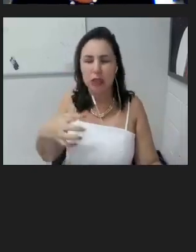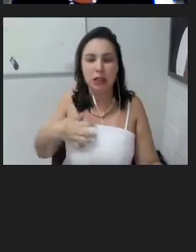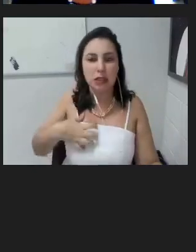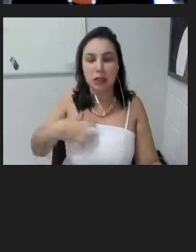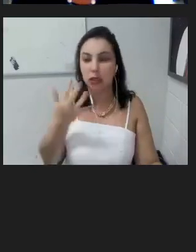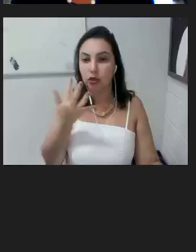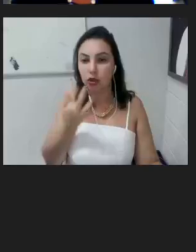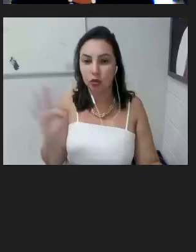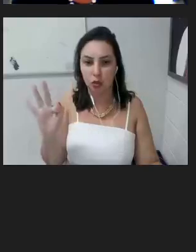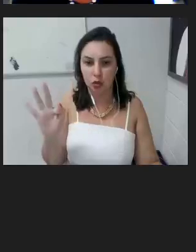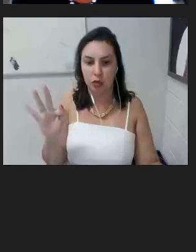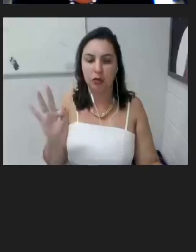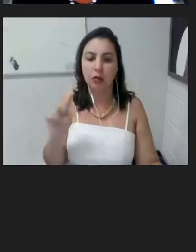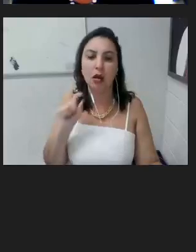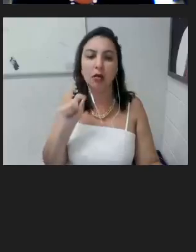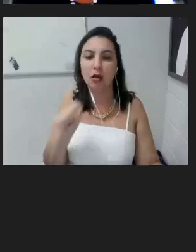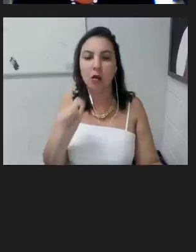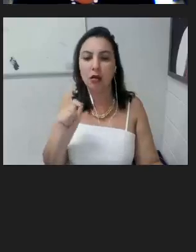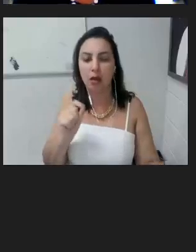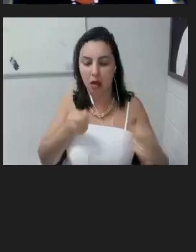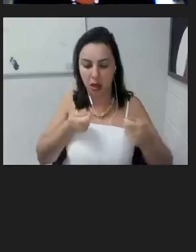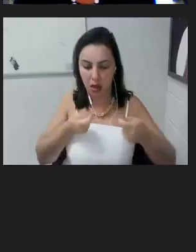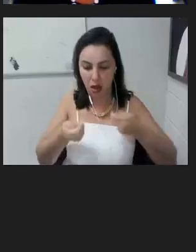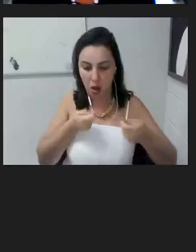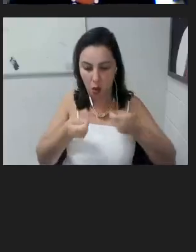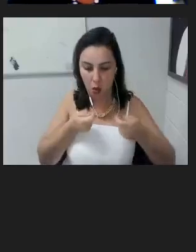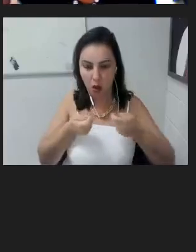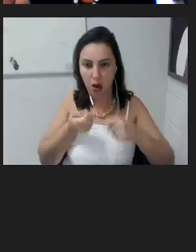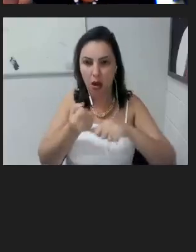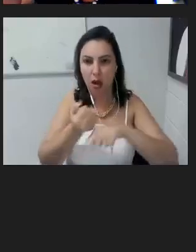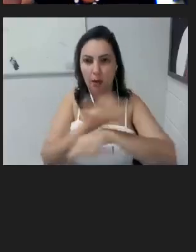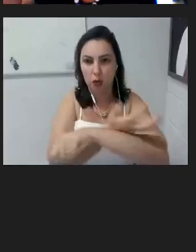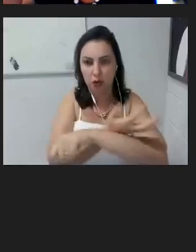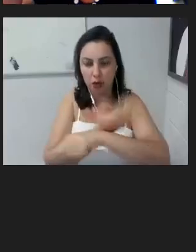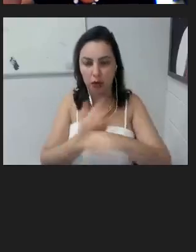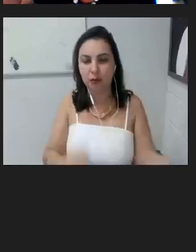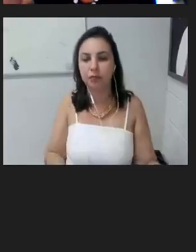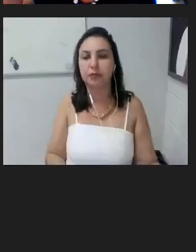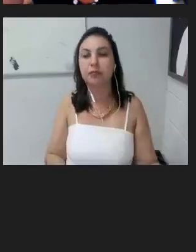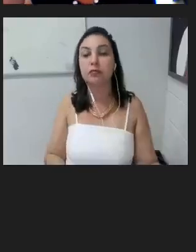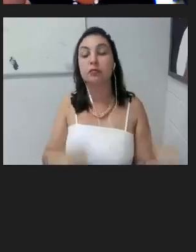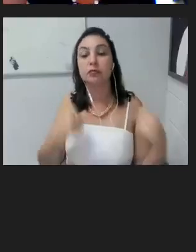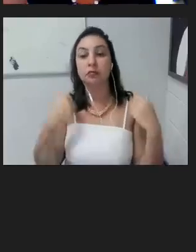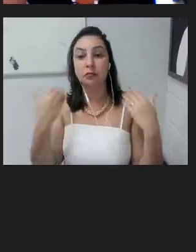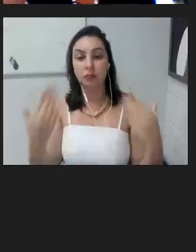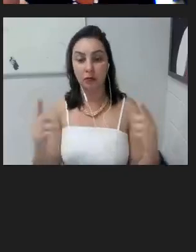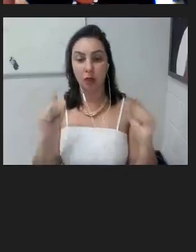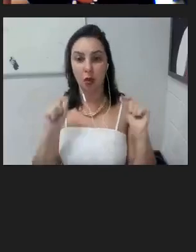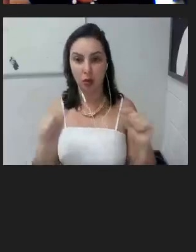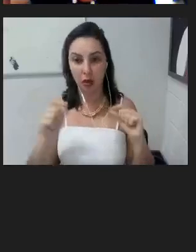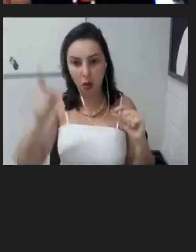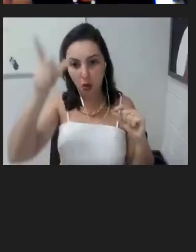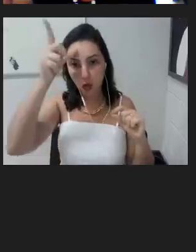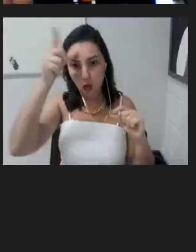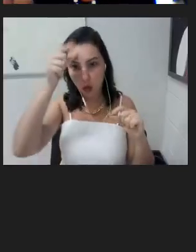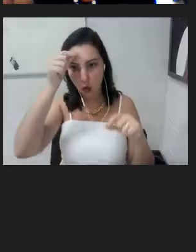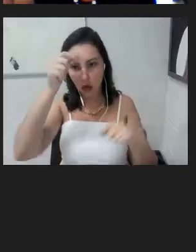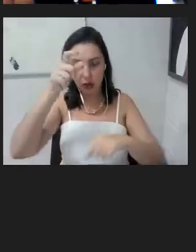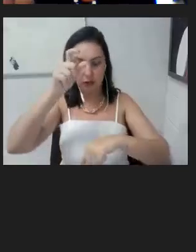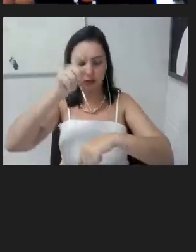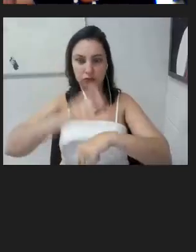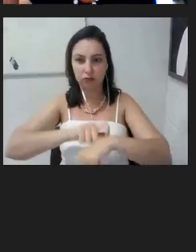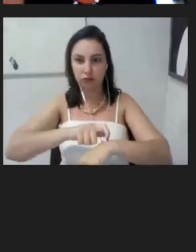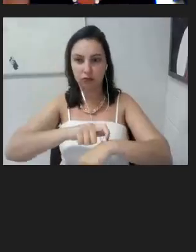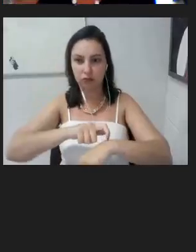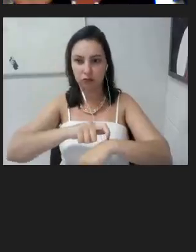uma forma de regulação emocional. Então, assim, é um alívio que ele tem uma